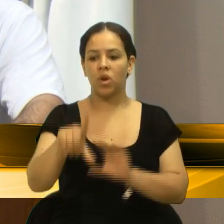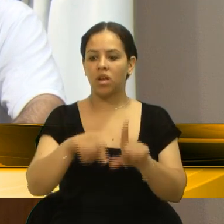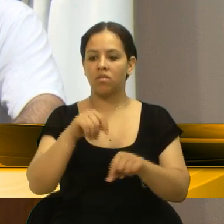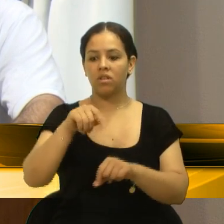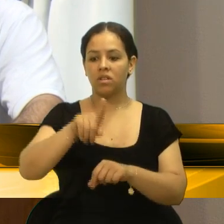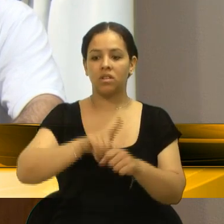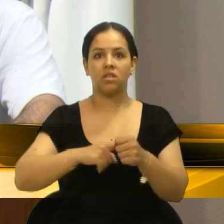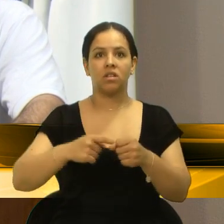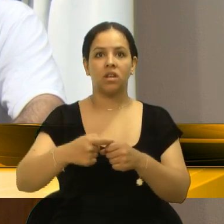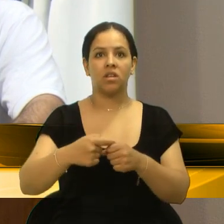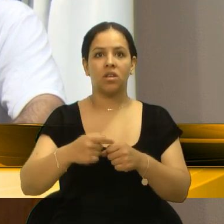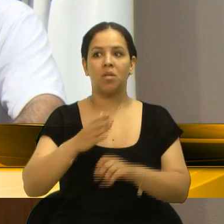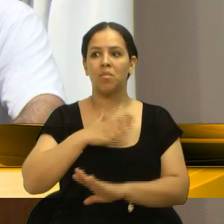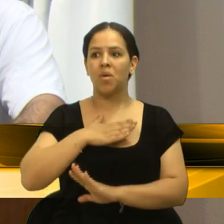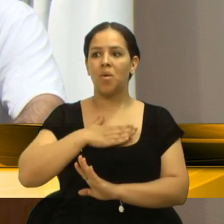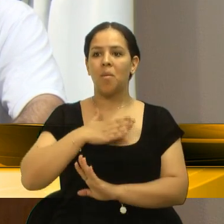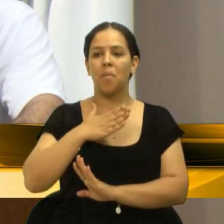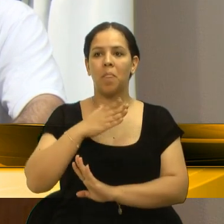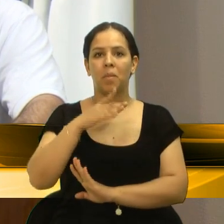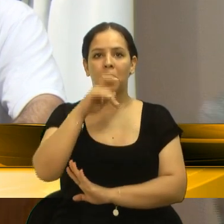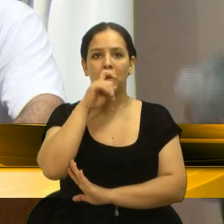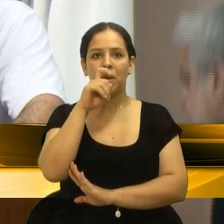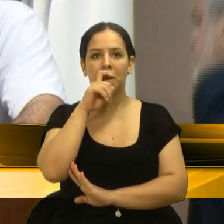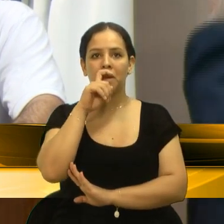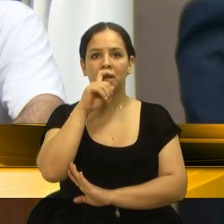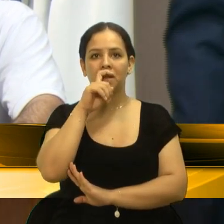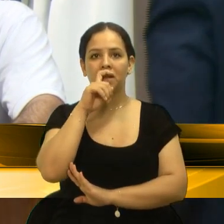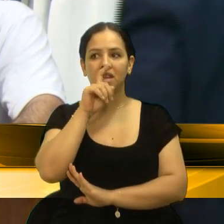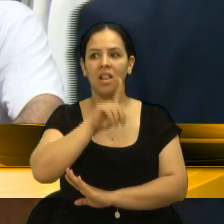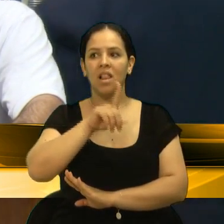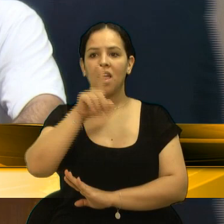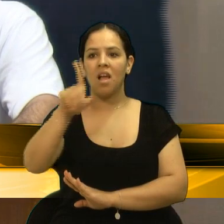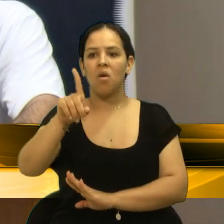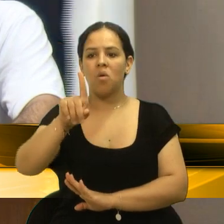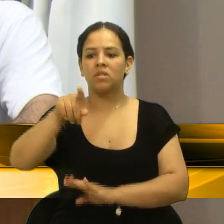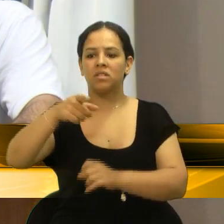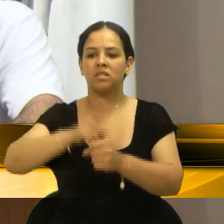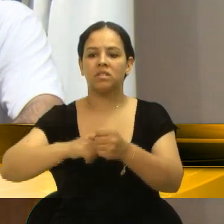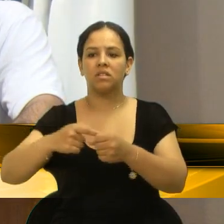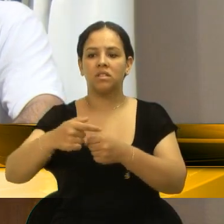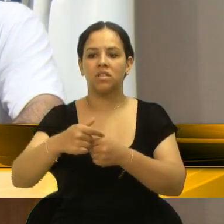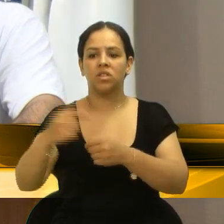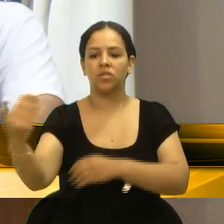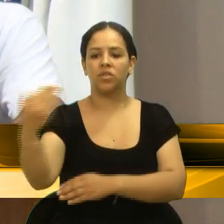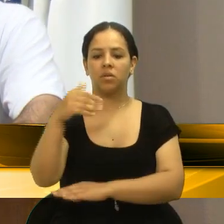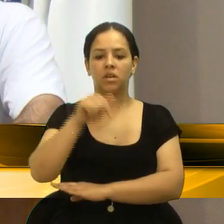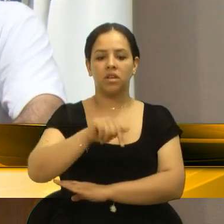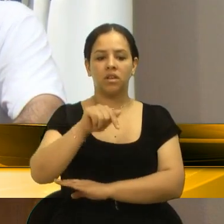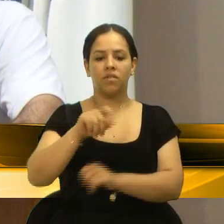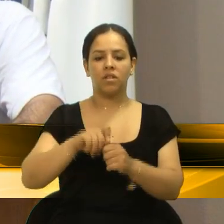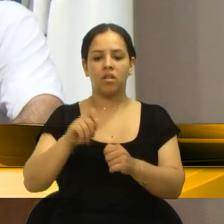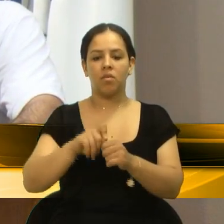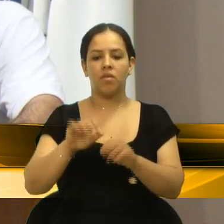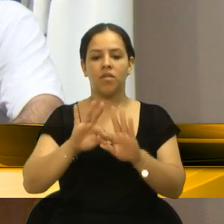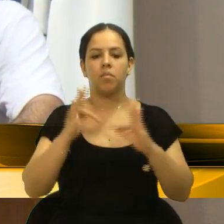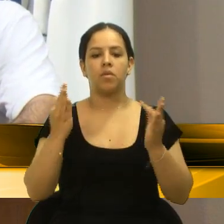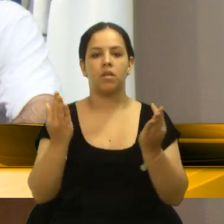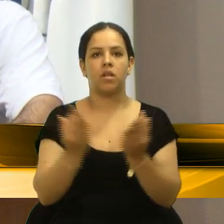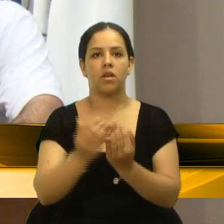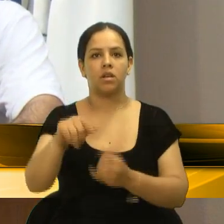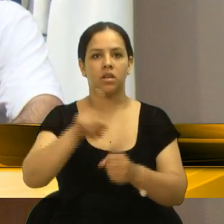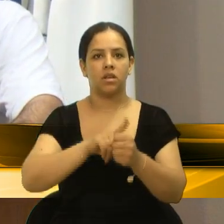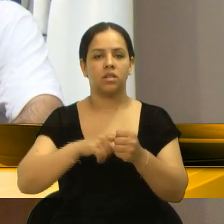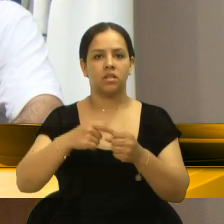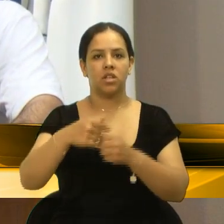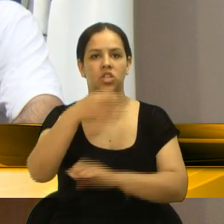abandonou lá na sua juventude, os seus 15, 16 anos, lá de Santana do Livramento, e veio constituir uma família que também está aqui presente. Então, em nome